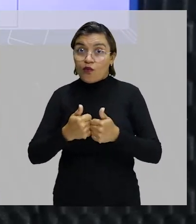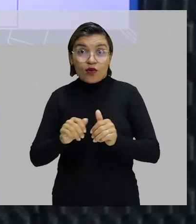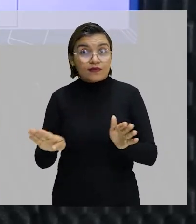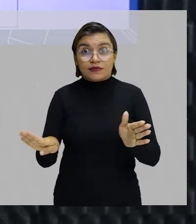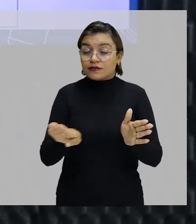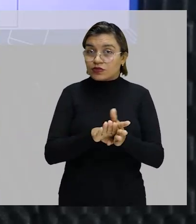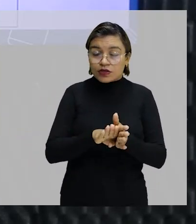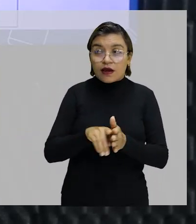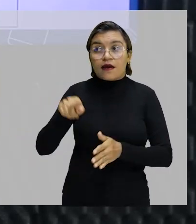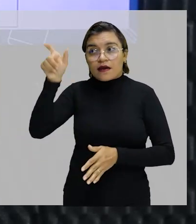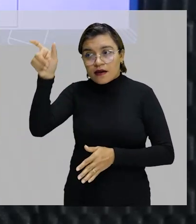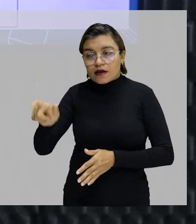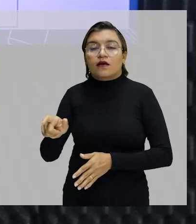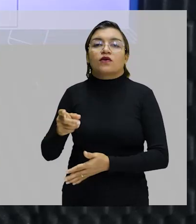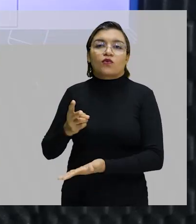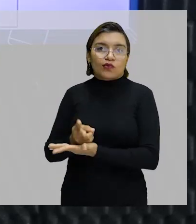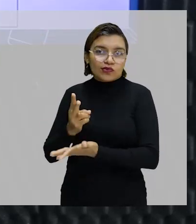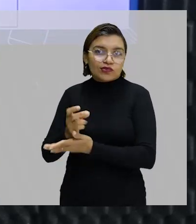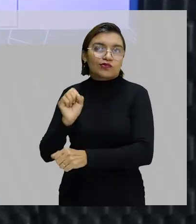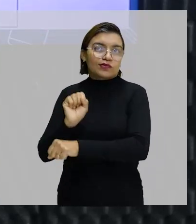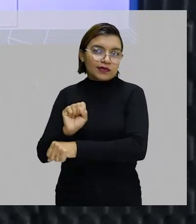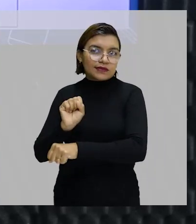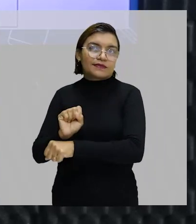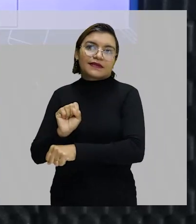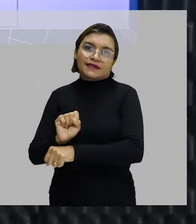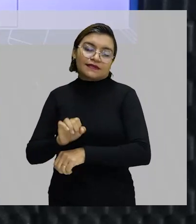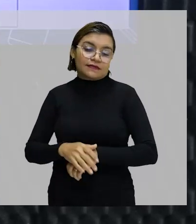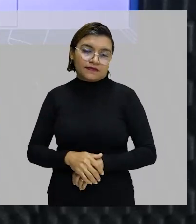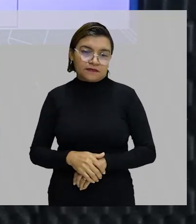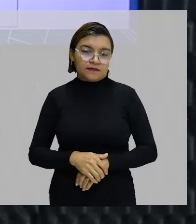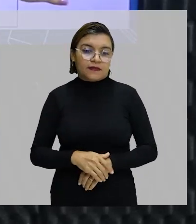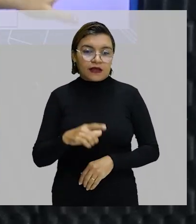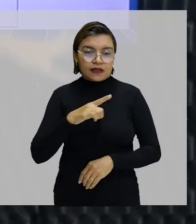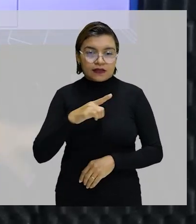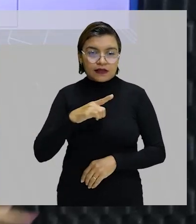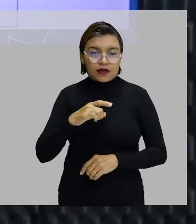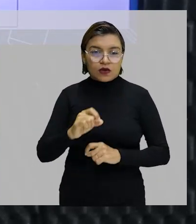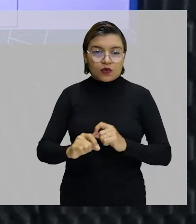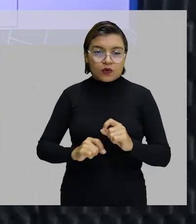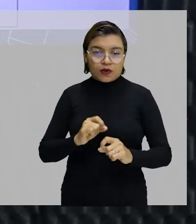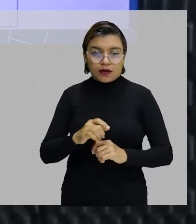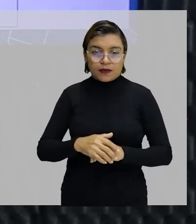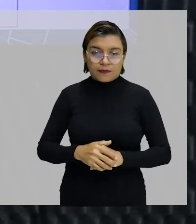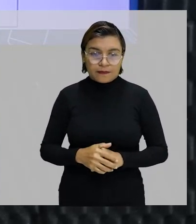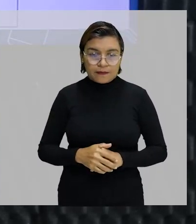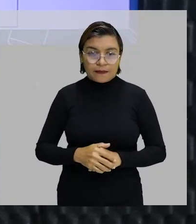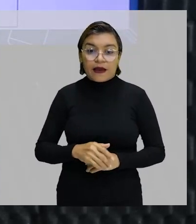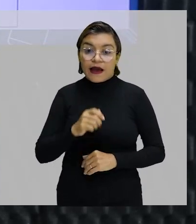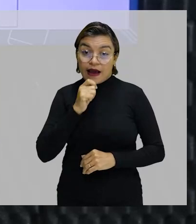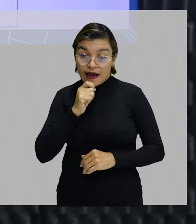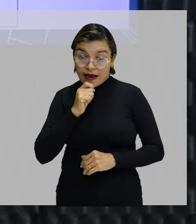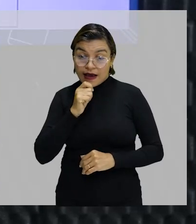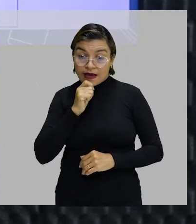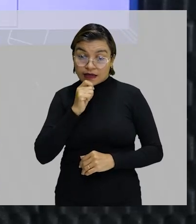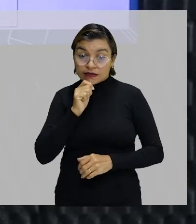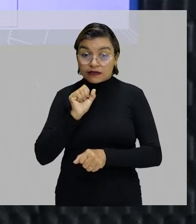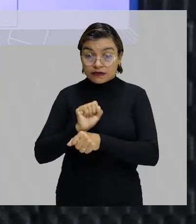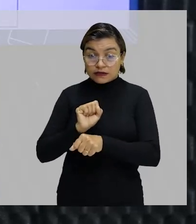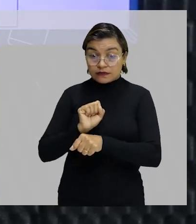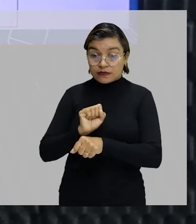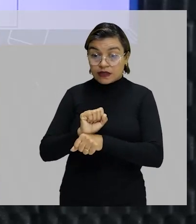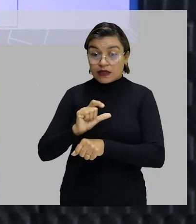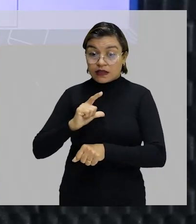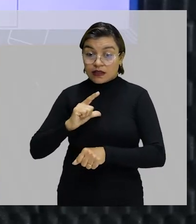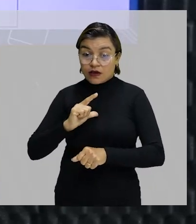ele continua esperando esse ônibus. Por isso que tem aqui, ó, he's still waiting. Ele ainda está esperando. Então, é uma